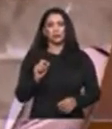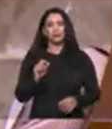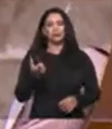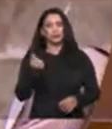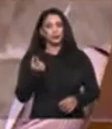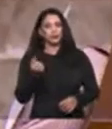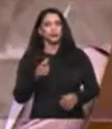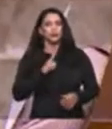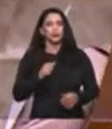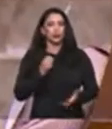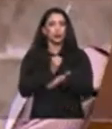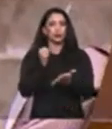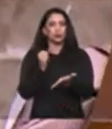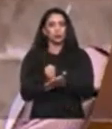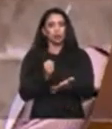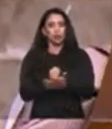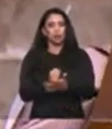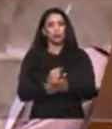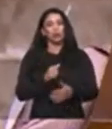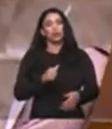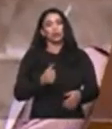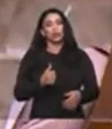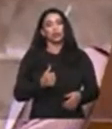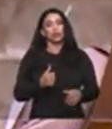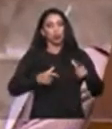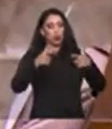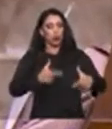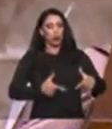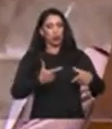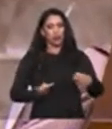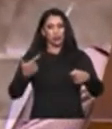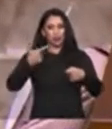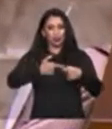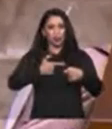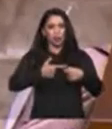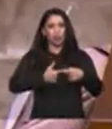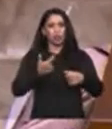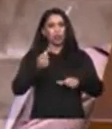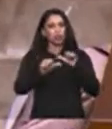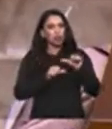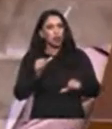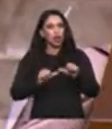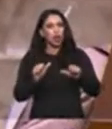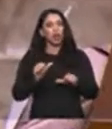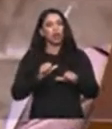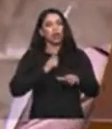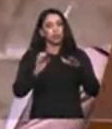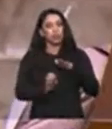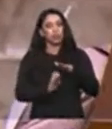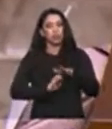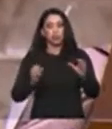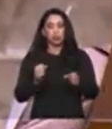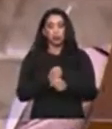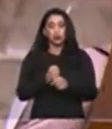4 referentes a contratos de troca de bandeira de postos de combustível e 13 relativos aos contratos de construção de